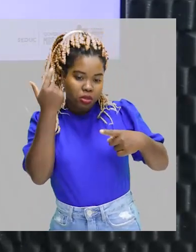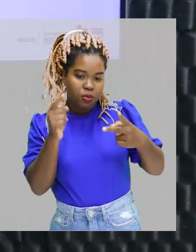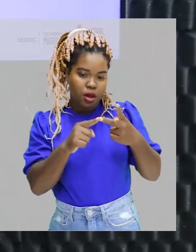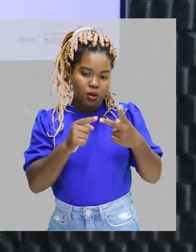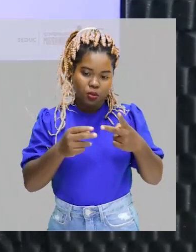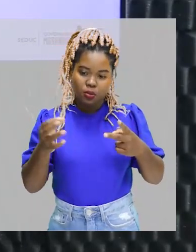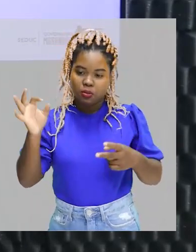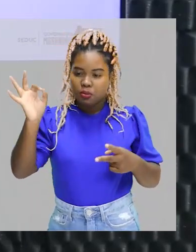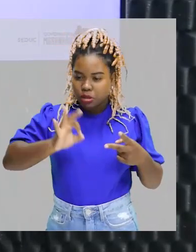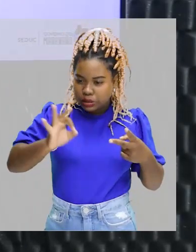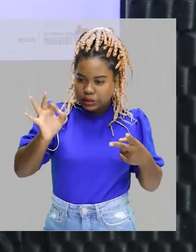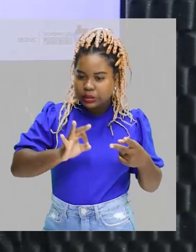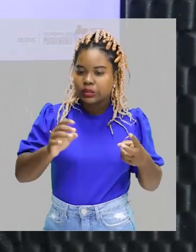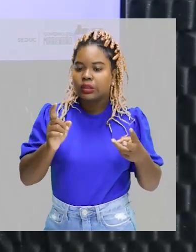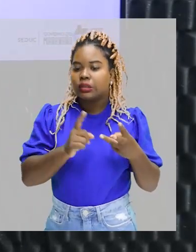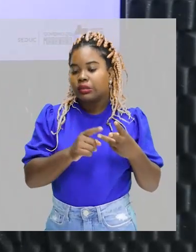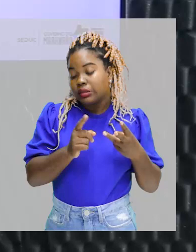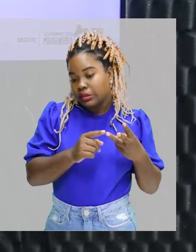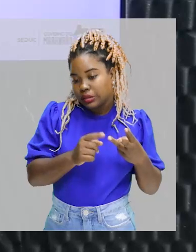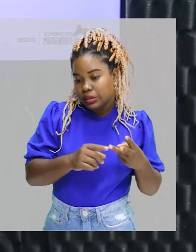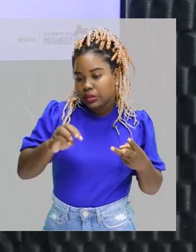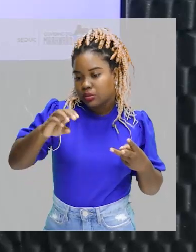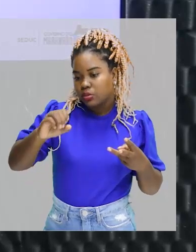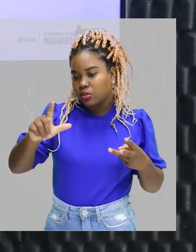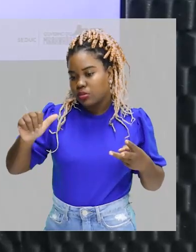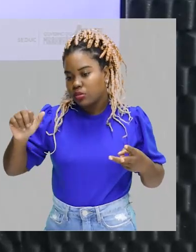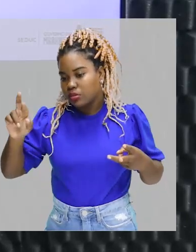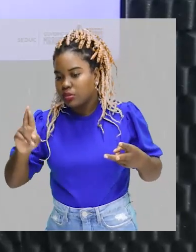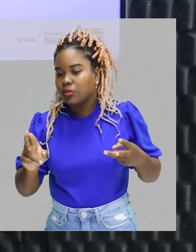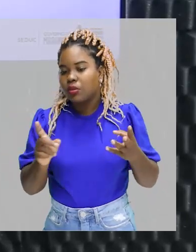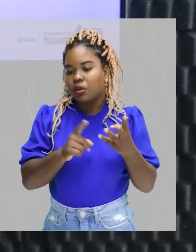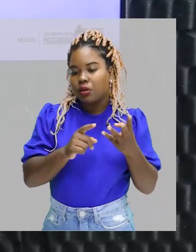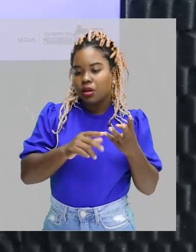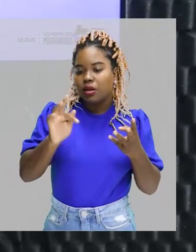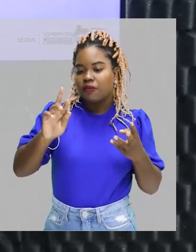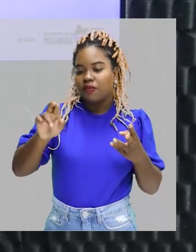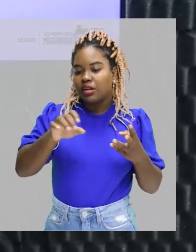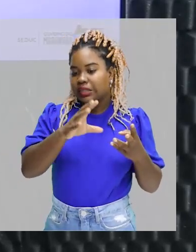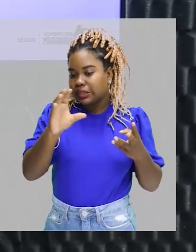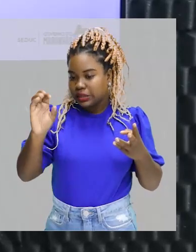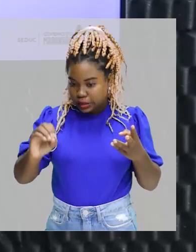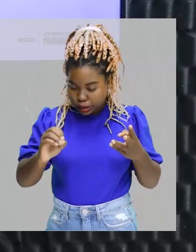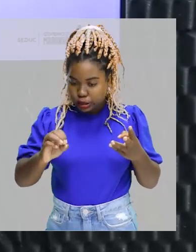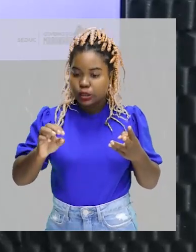título, concentração molar, fração molar,